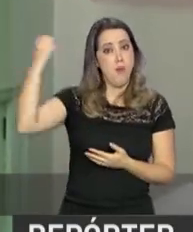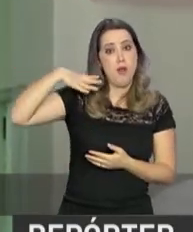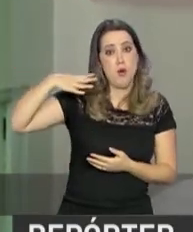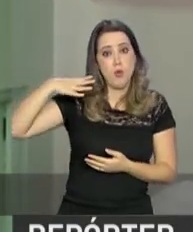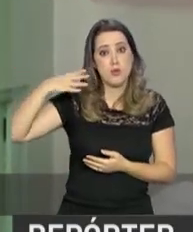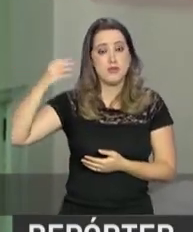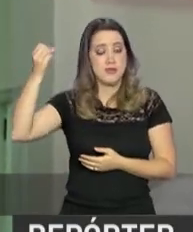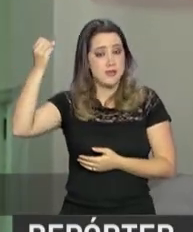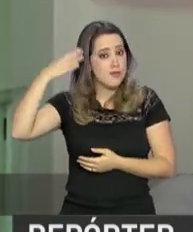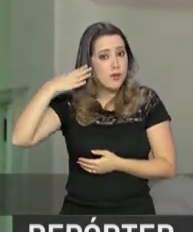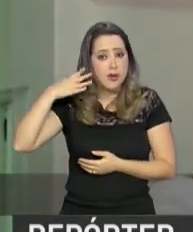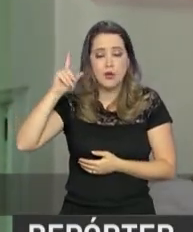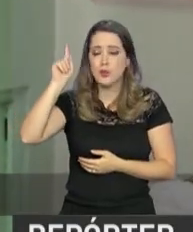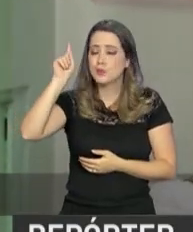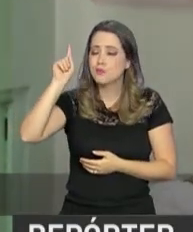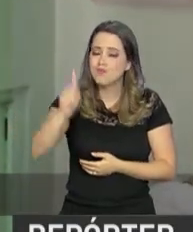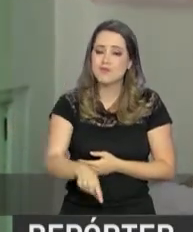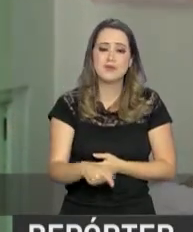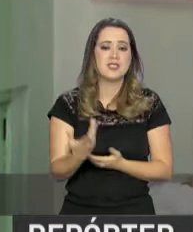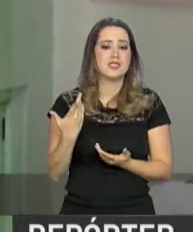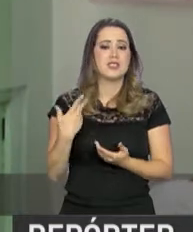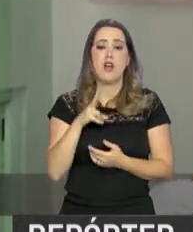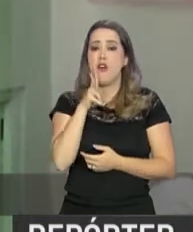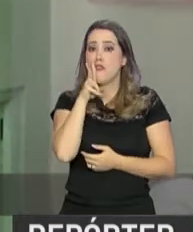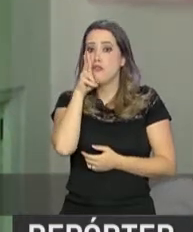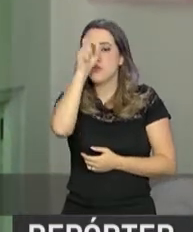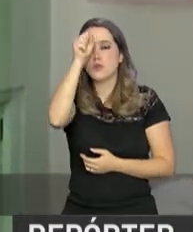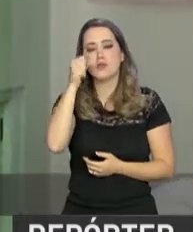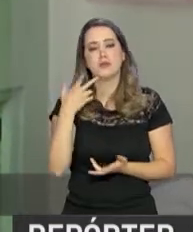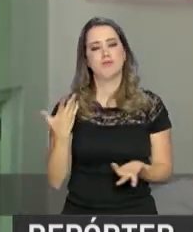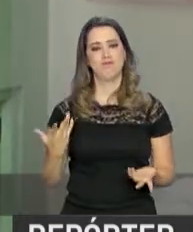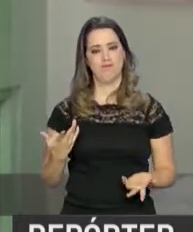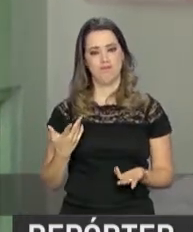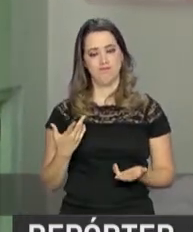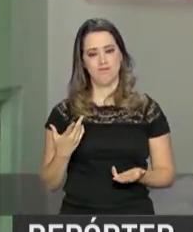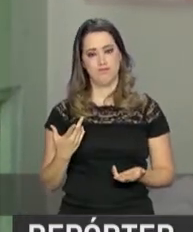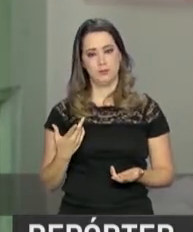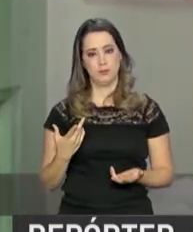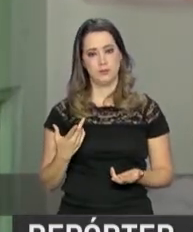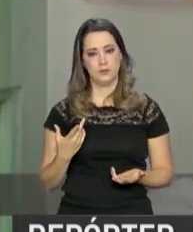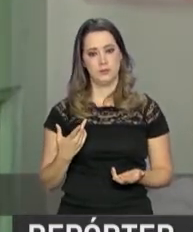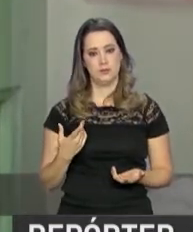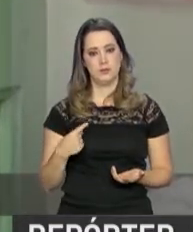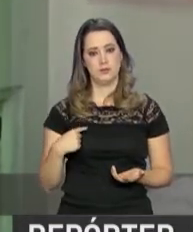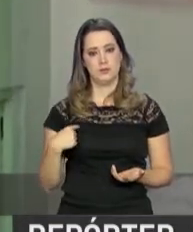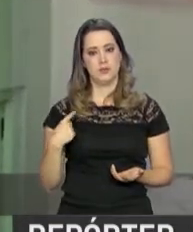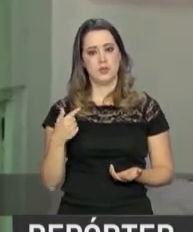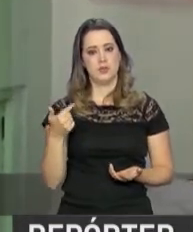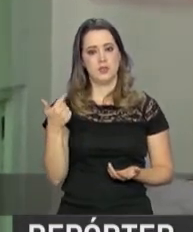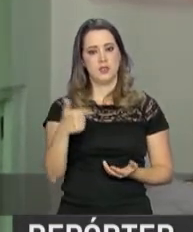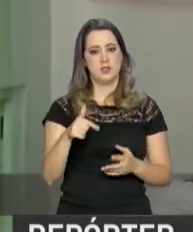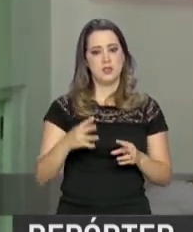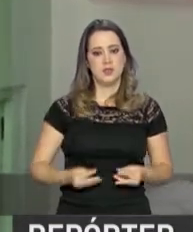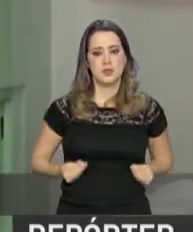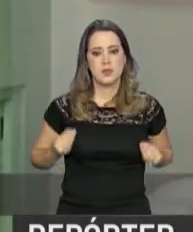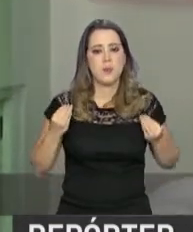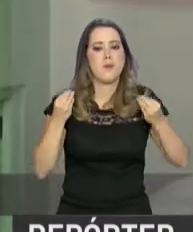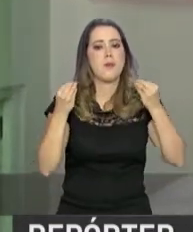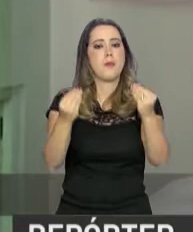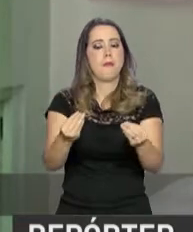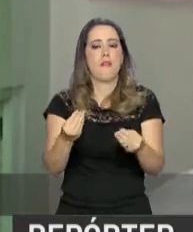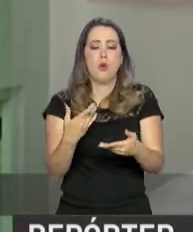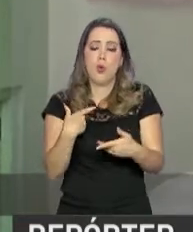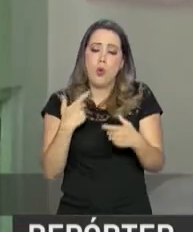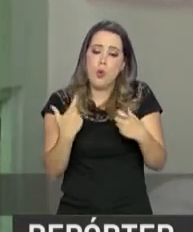luz, é a força que nos ha dado um piso